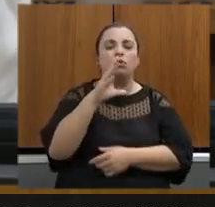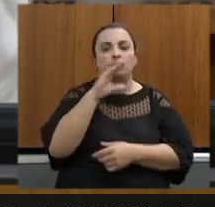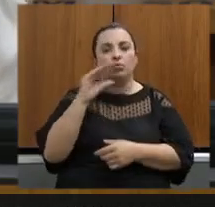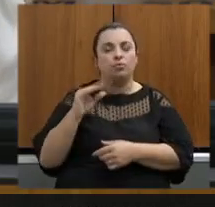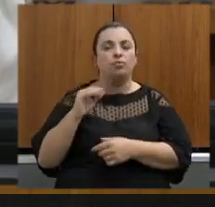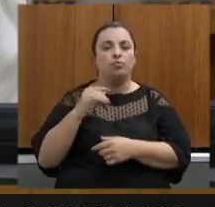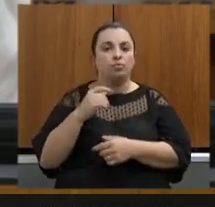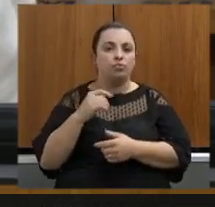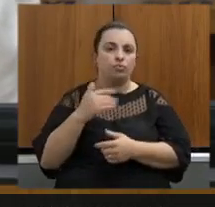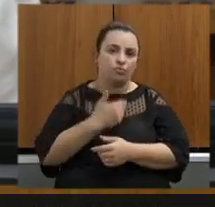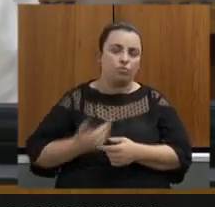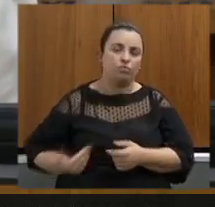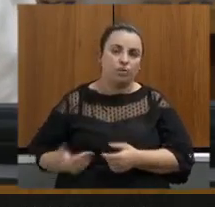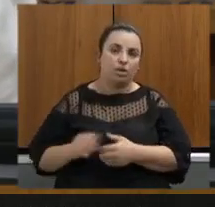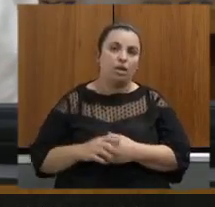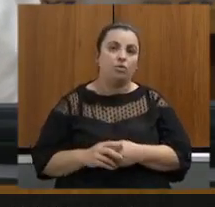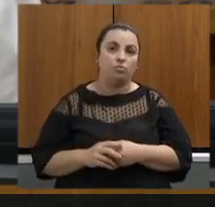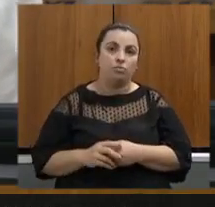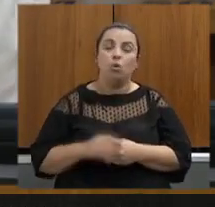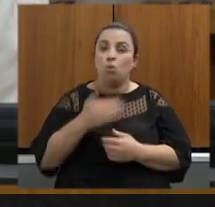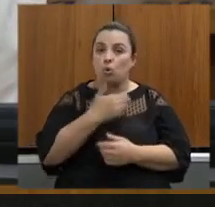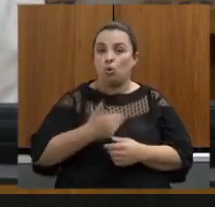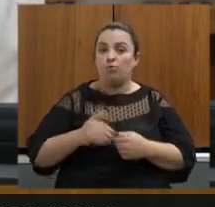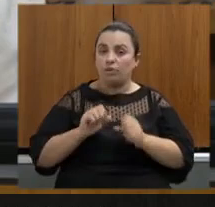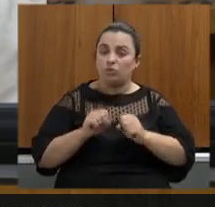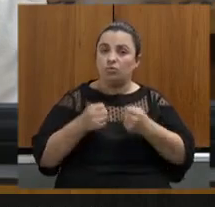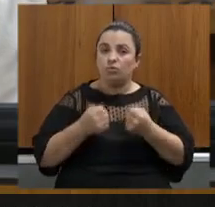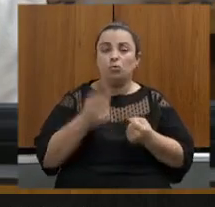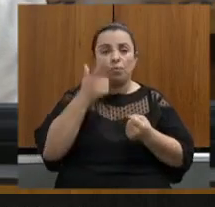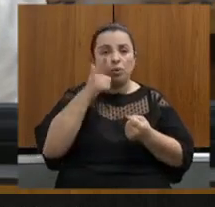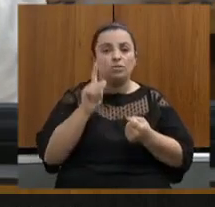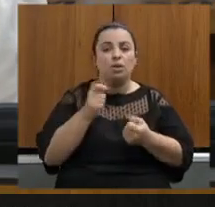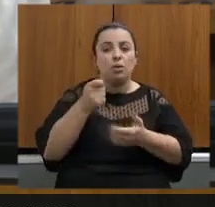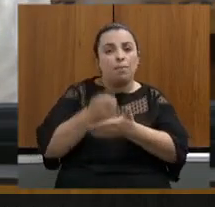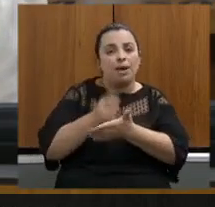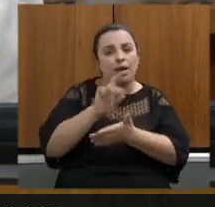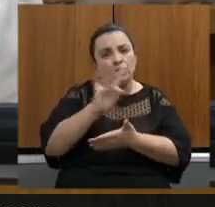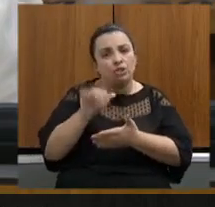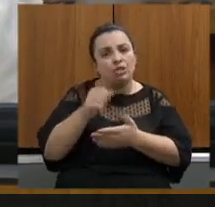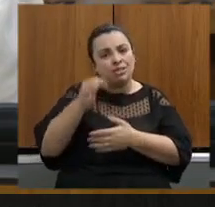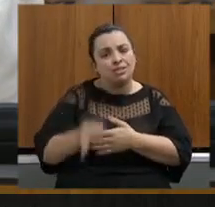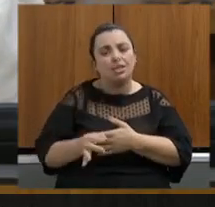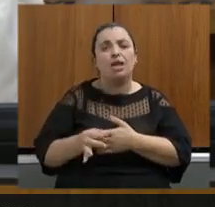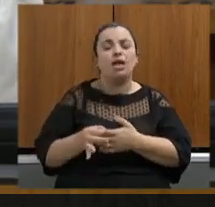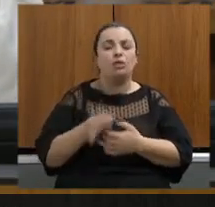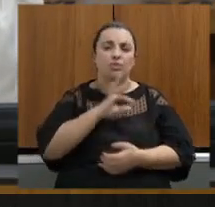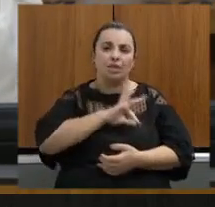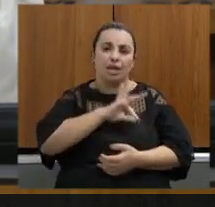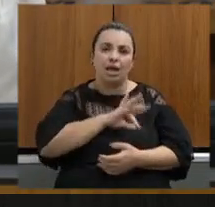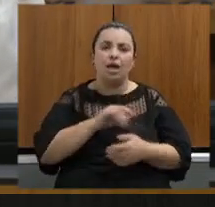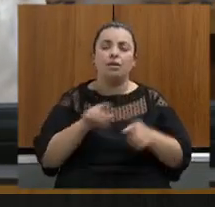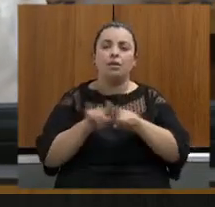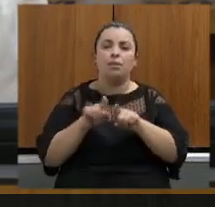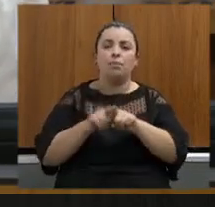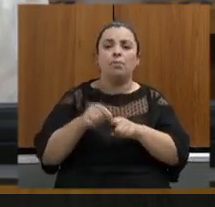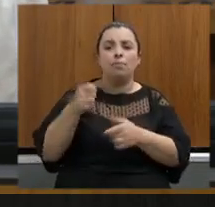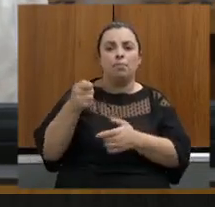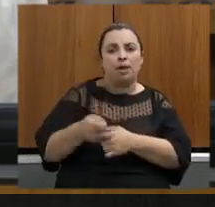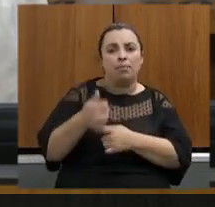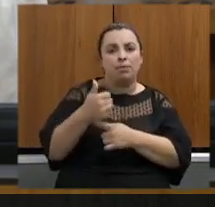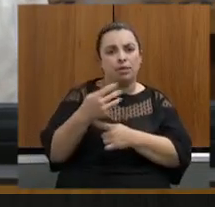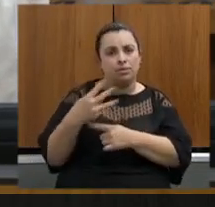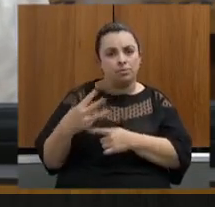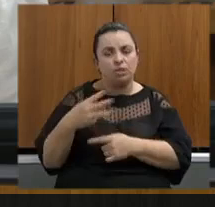recuperar trazer pagamentos de volta ao quinto dia útil o governo fez um esforço enorme Para retomar 13º em dia